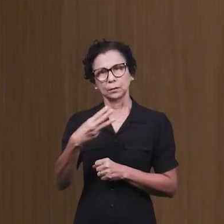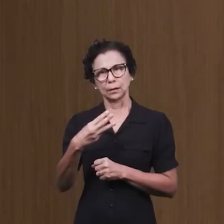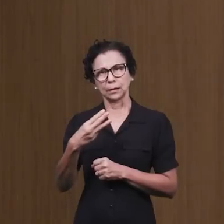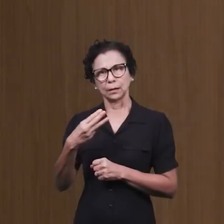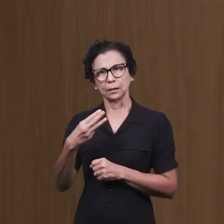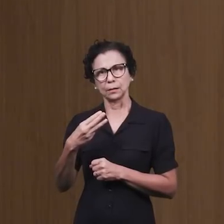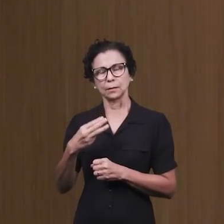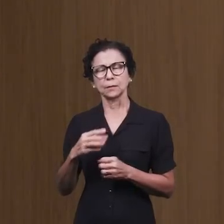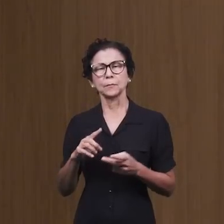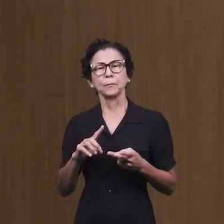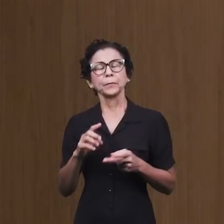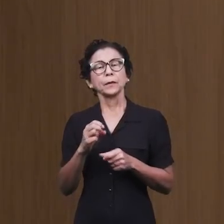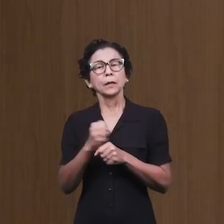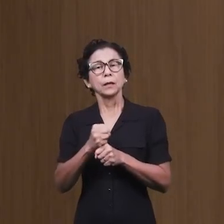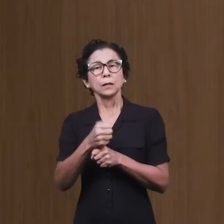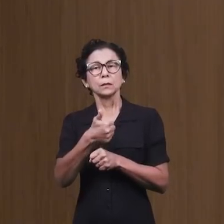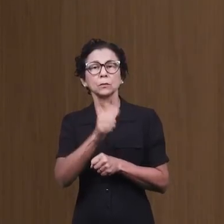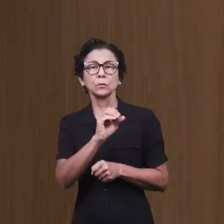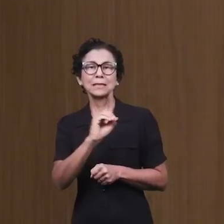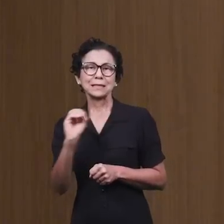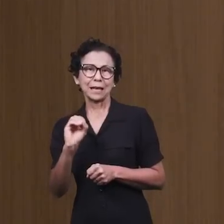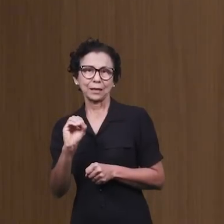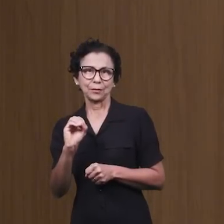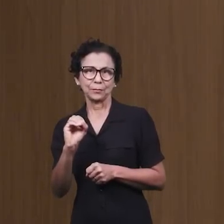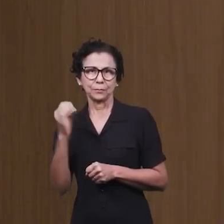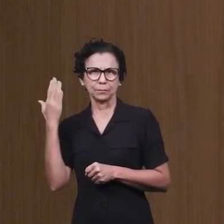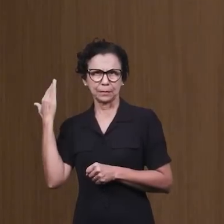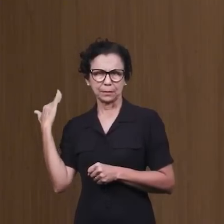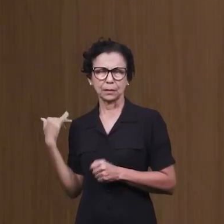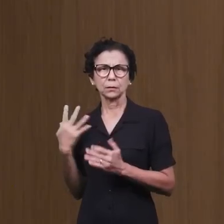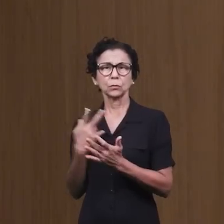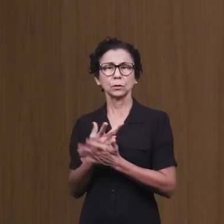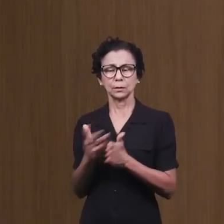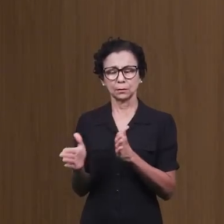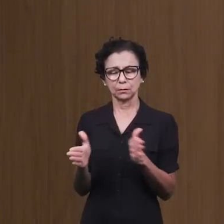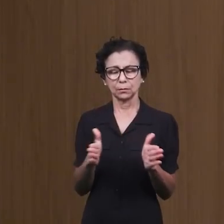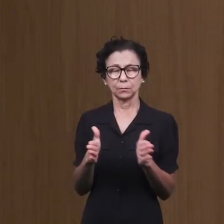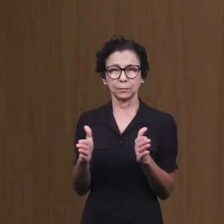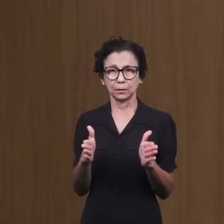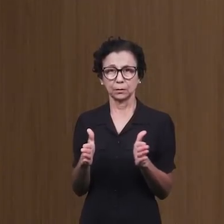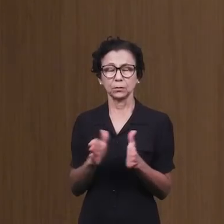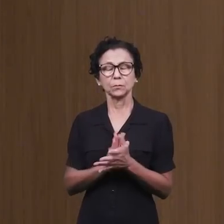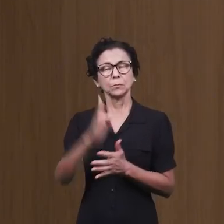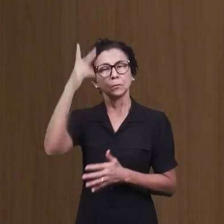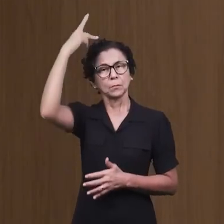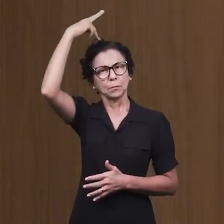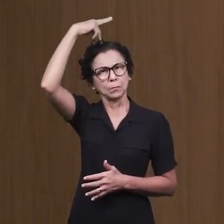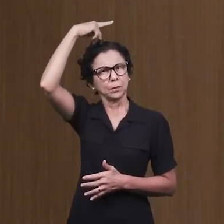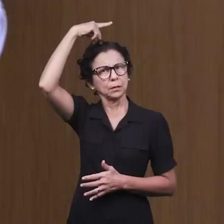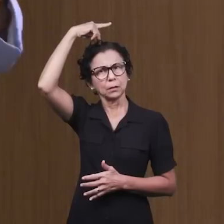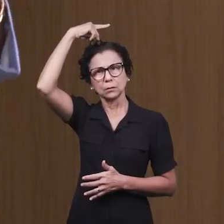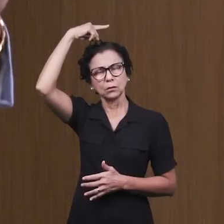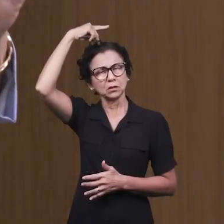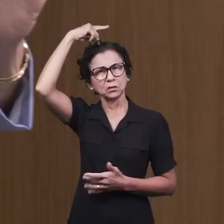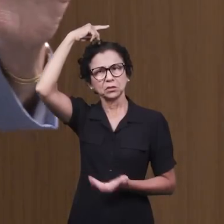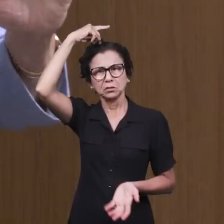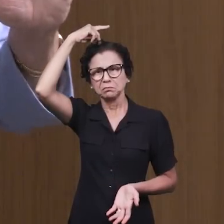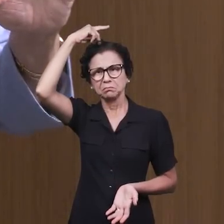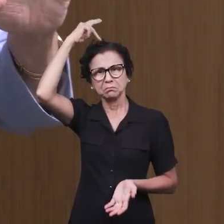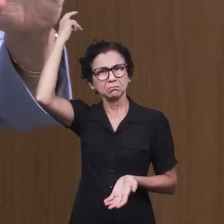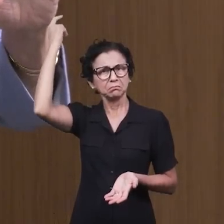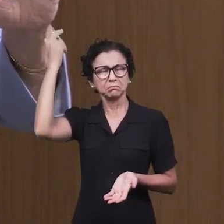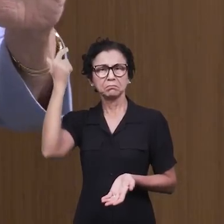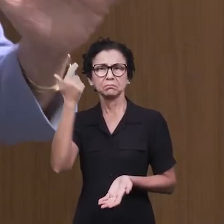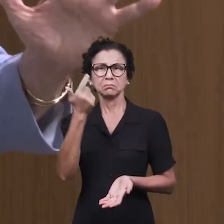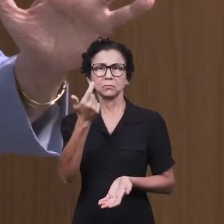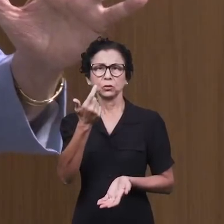ano 33 e o ano 100. O que aconteceu ali? O 33 foi... O Pentecostes